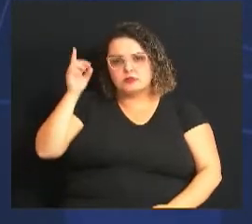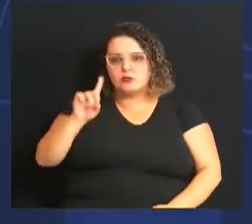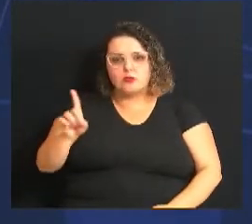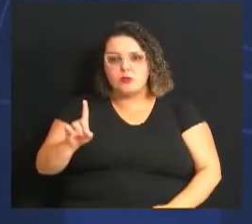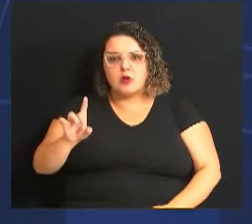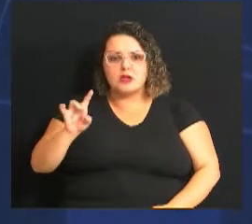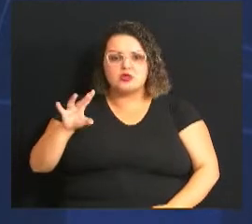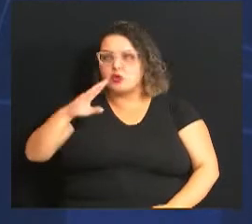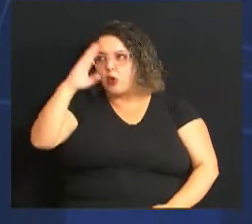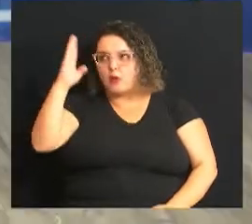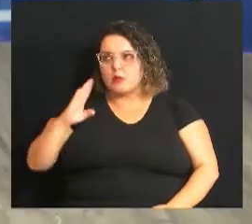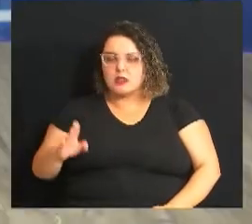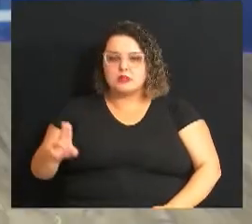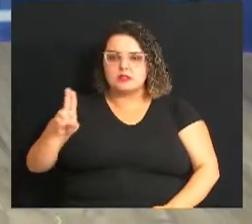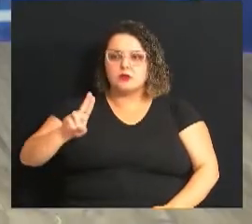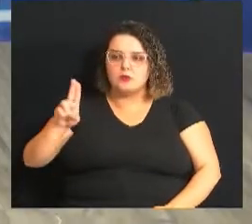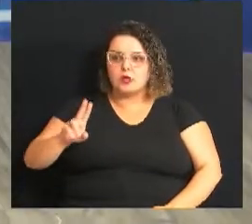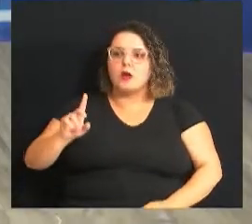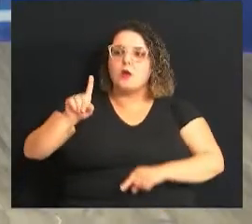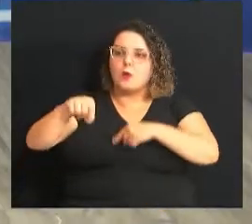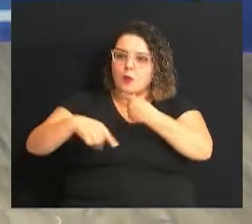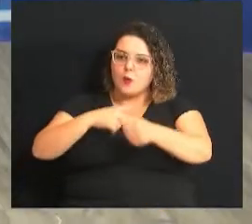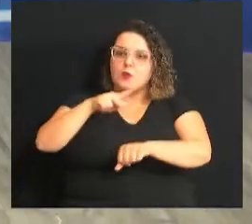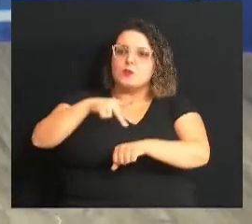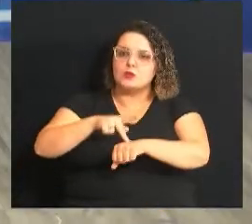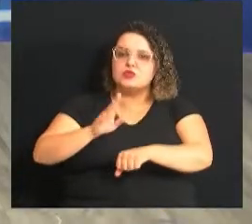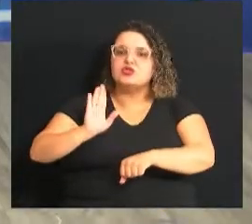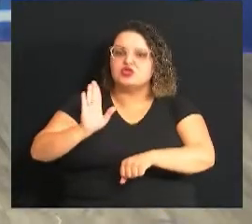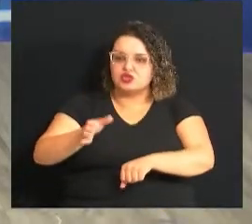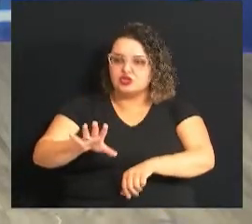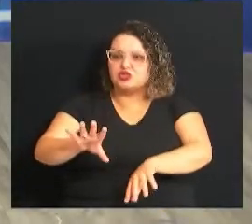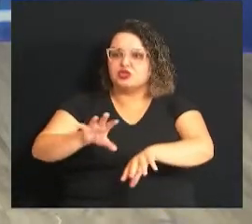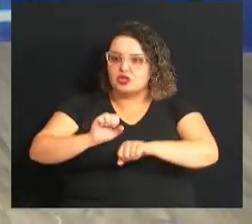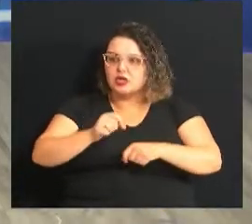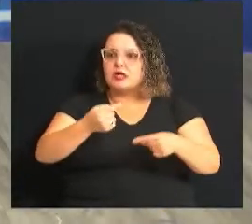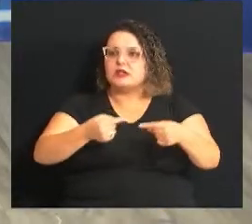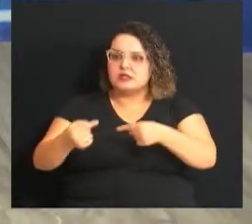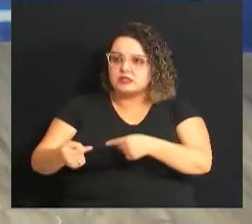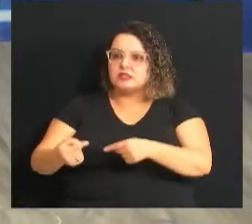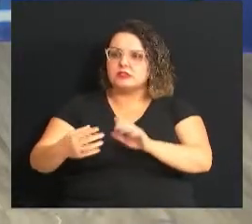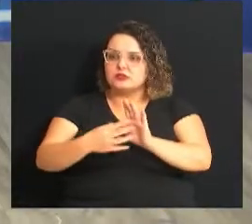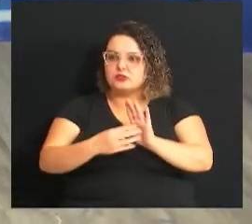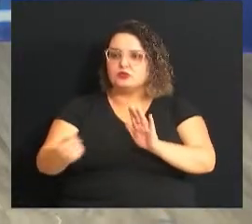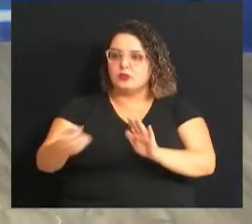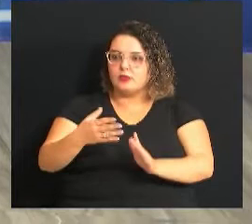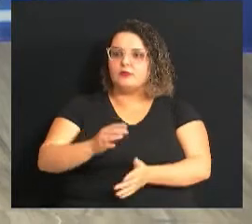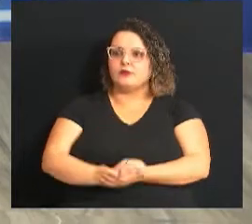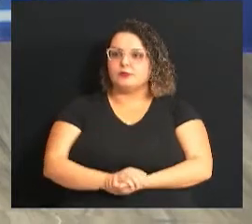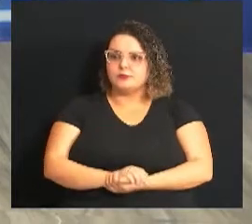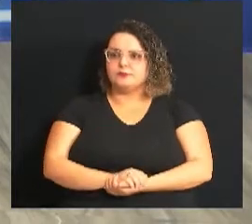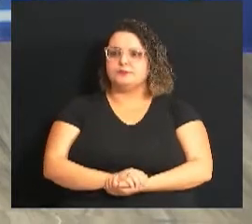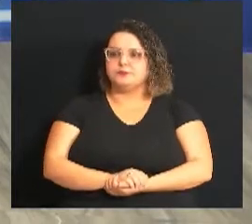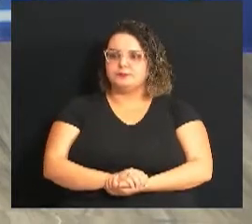sendo implementado aqui. Outros países já estão discutindo este novo modelo.